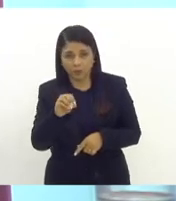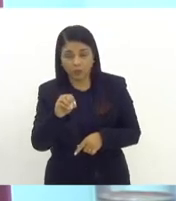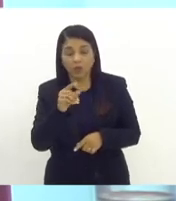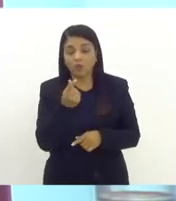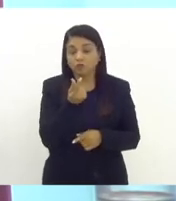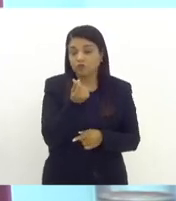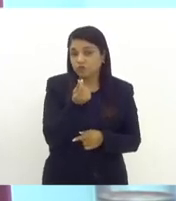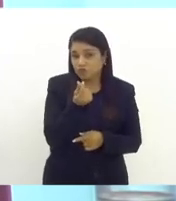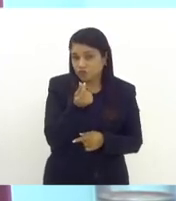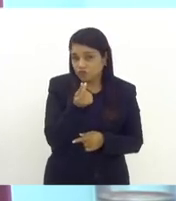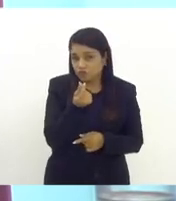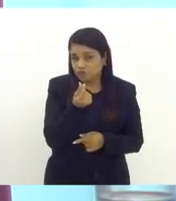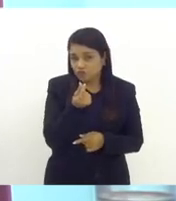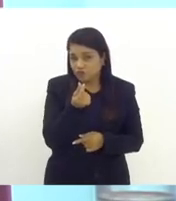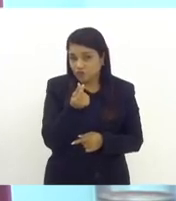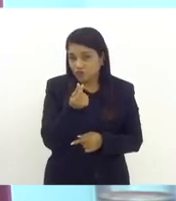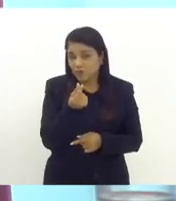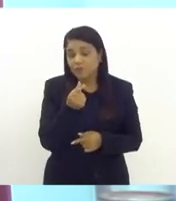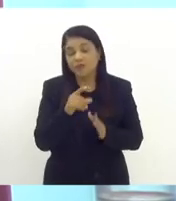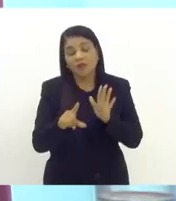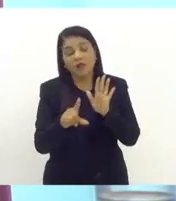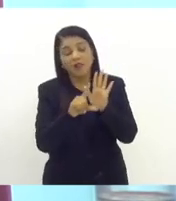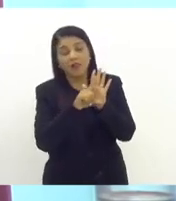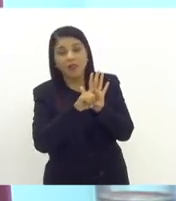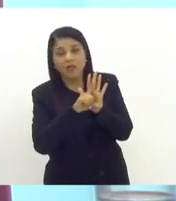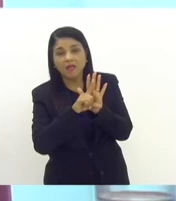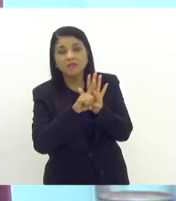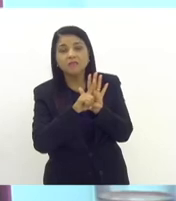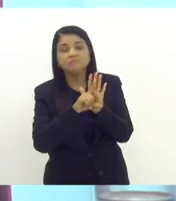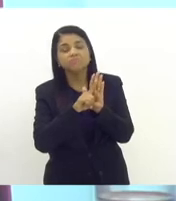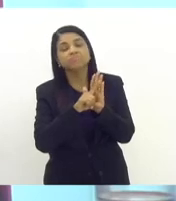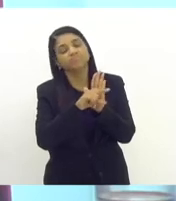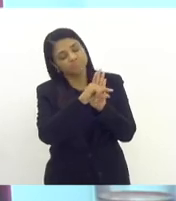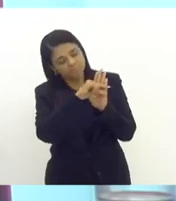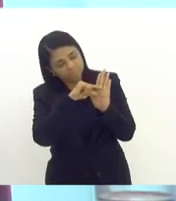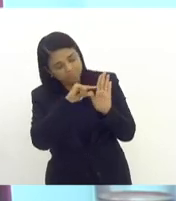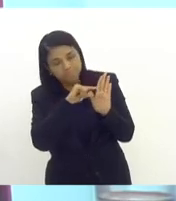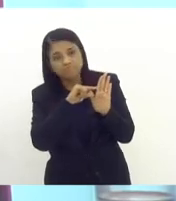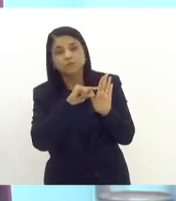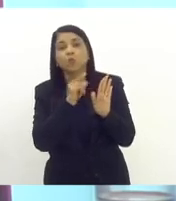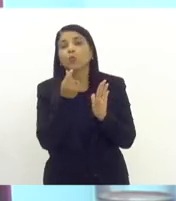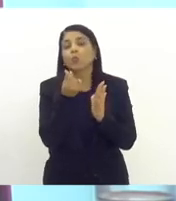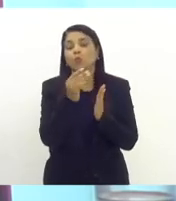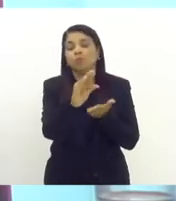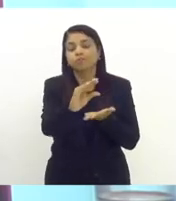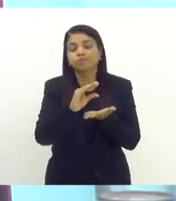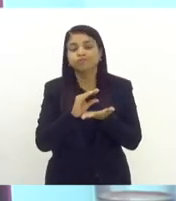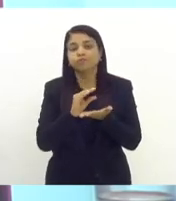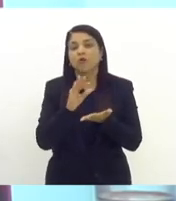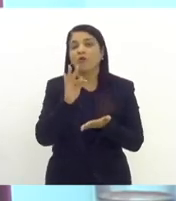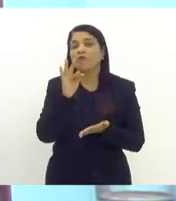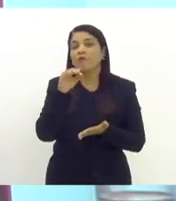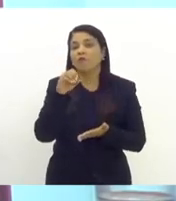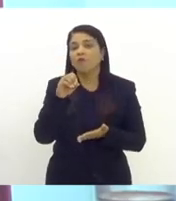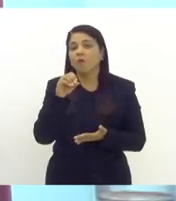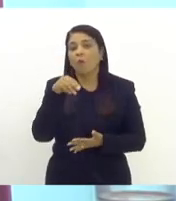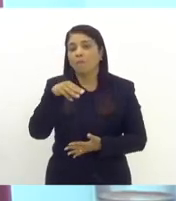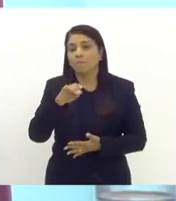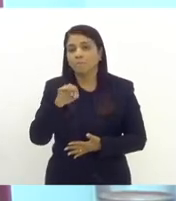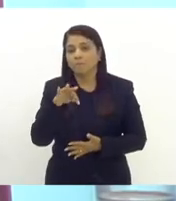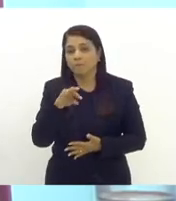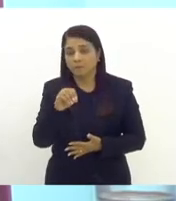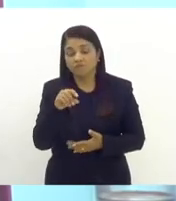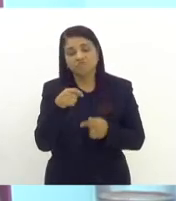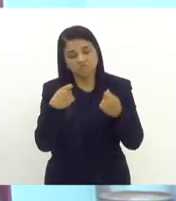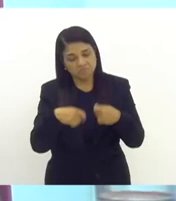do dinheiro então aqui também essa lei disciplina a parte do fomento então vocês têm que estar atualizado então é